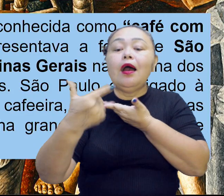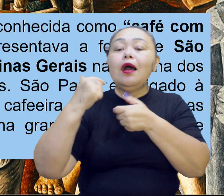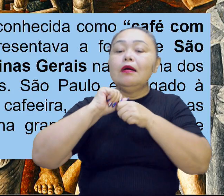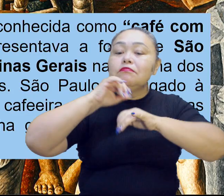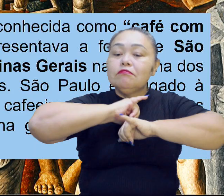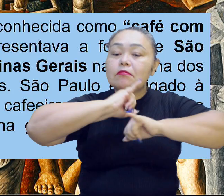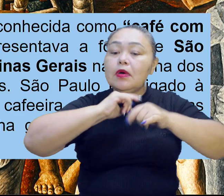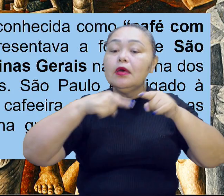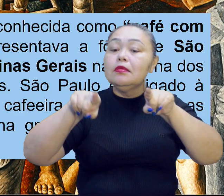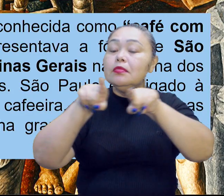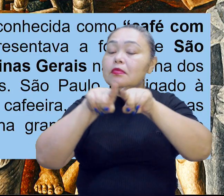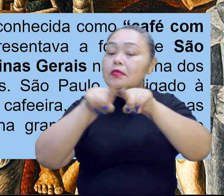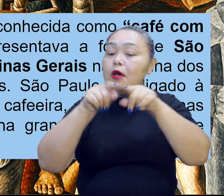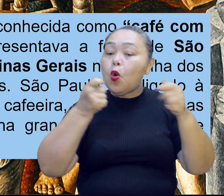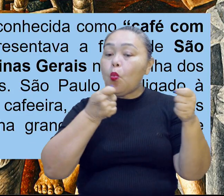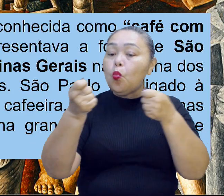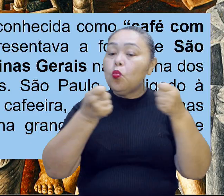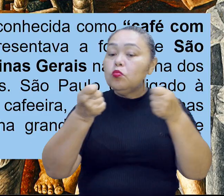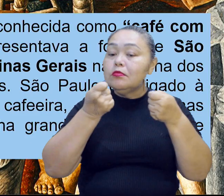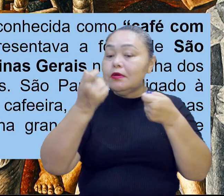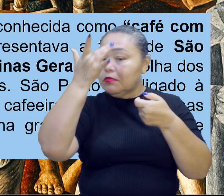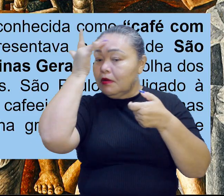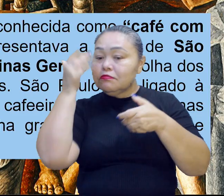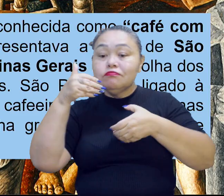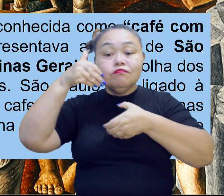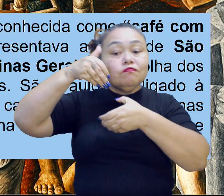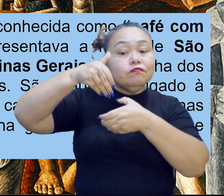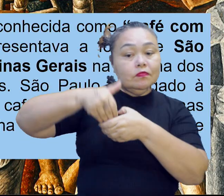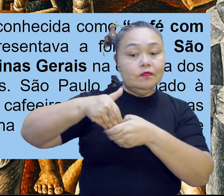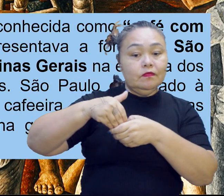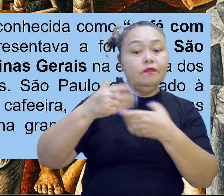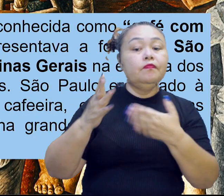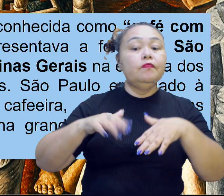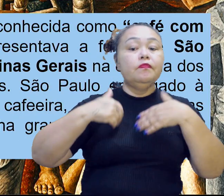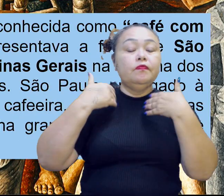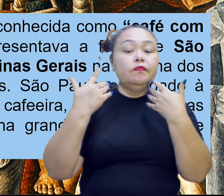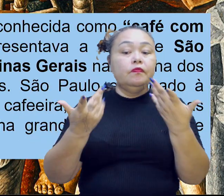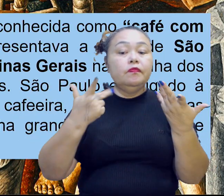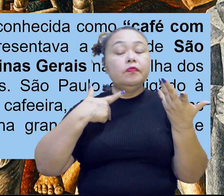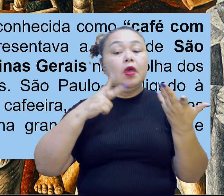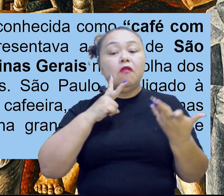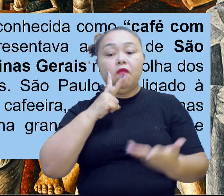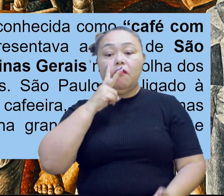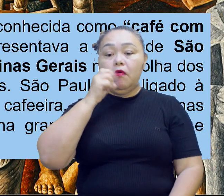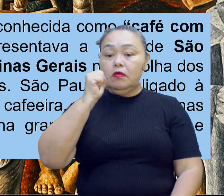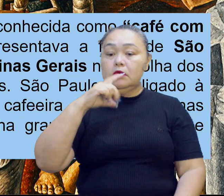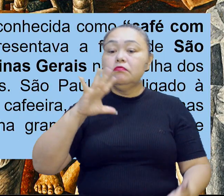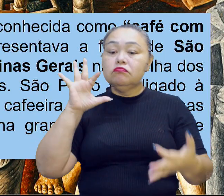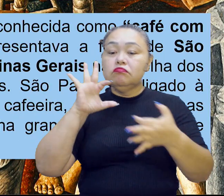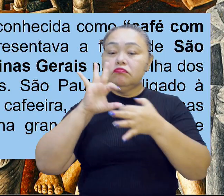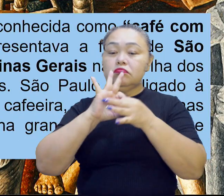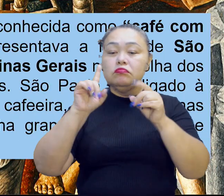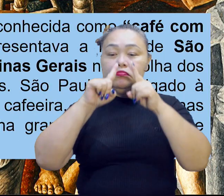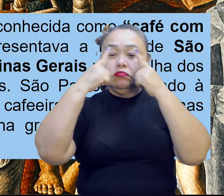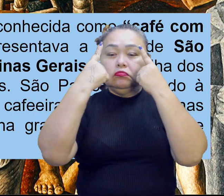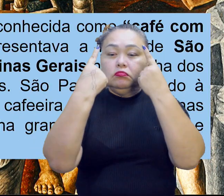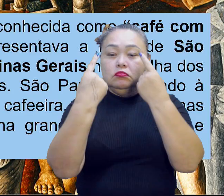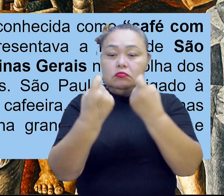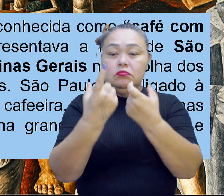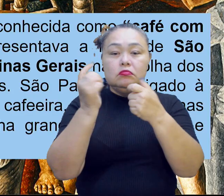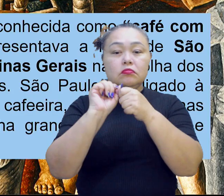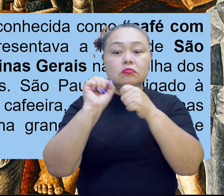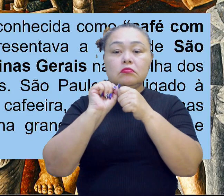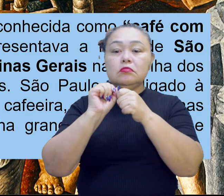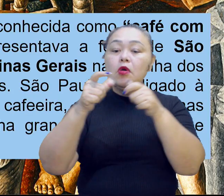cargos públicos. Assim, a política nacional era fortemente ligada aos interesses dos